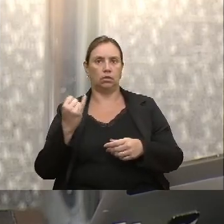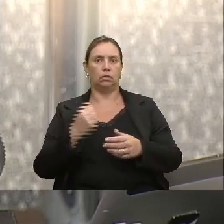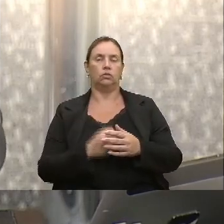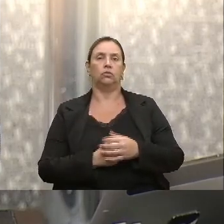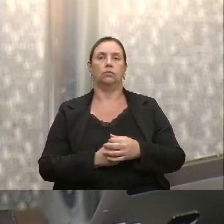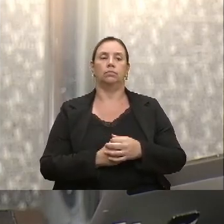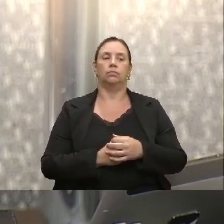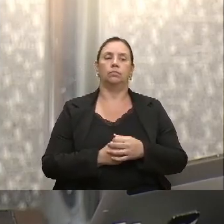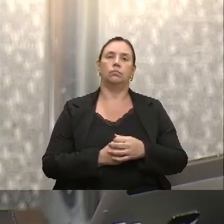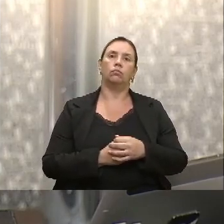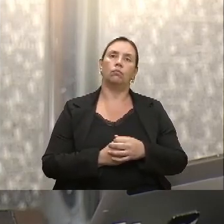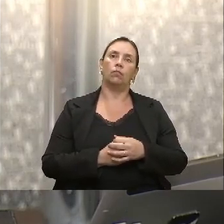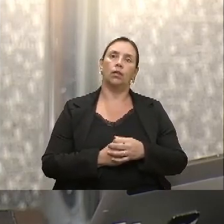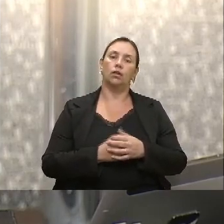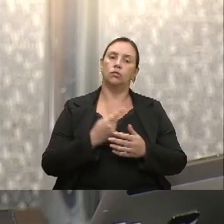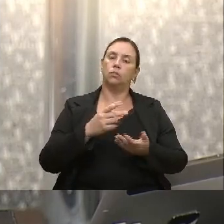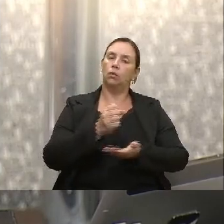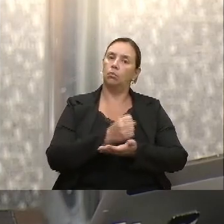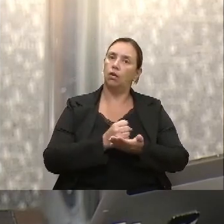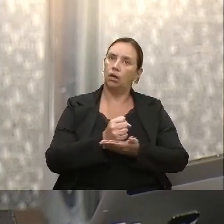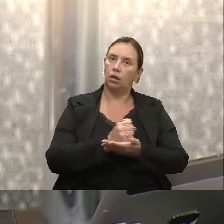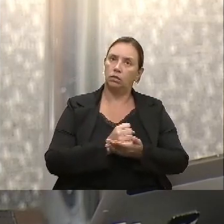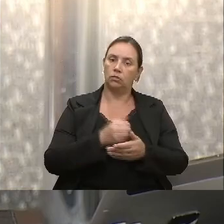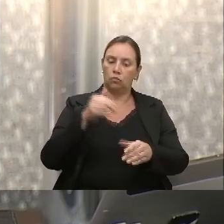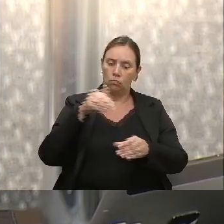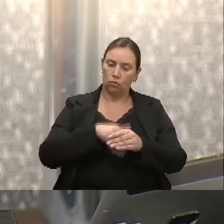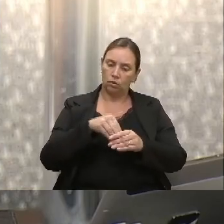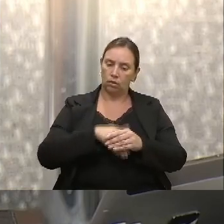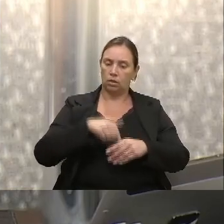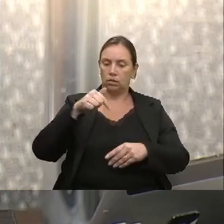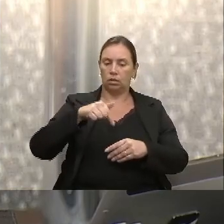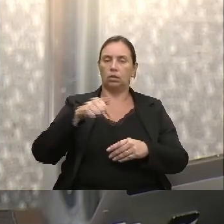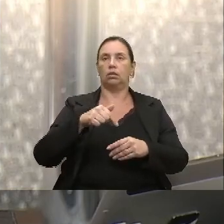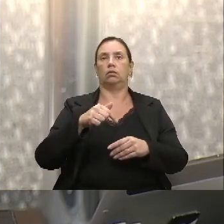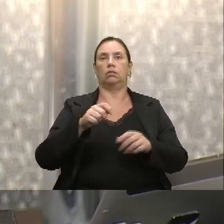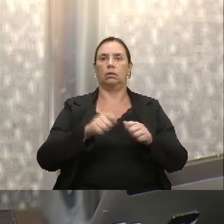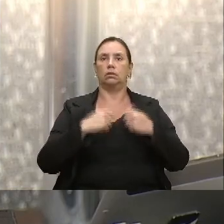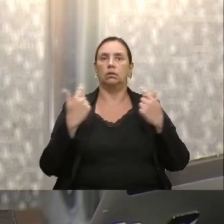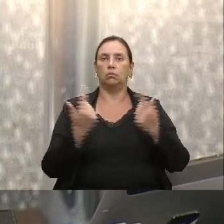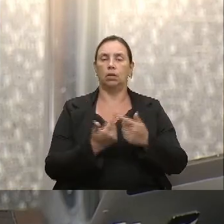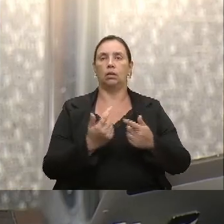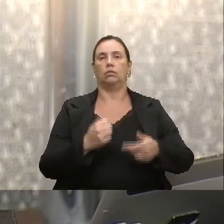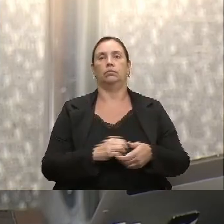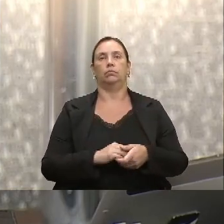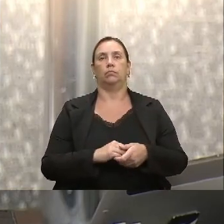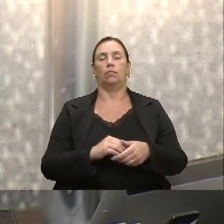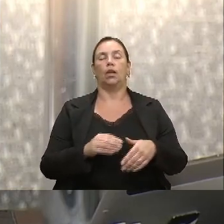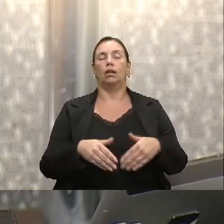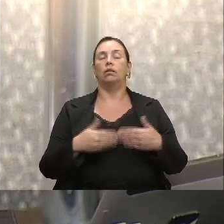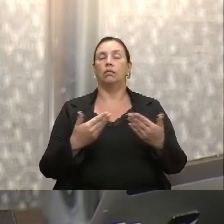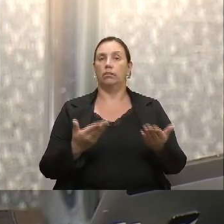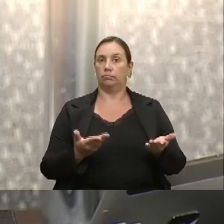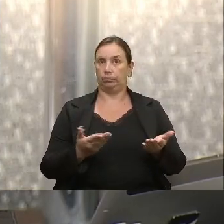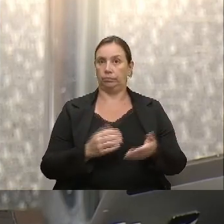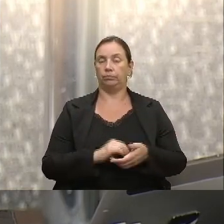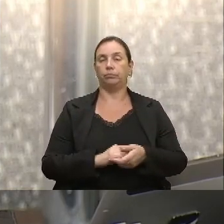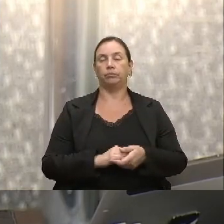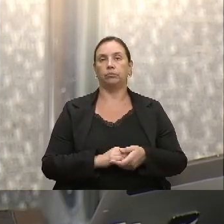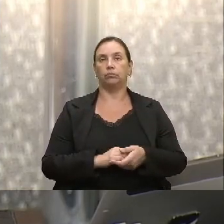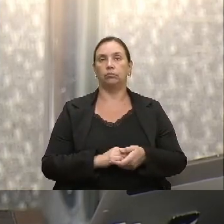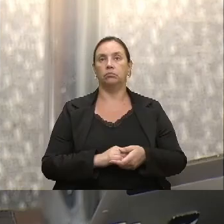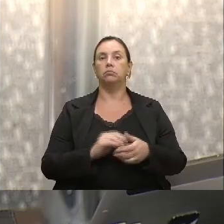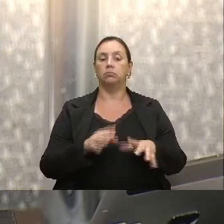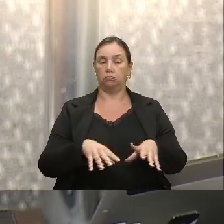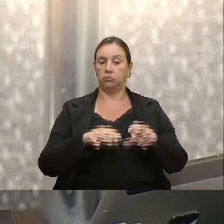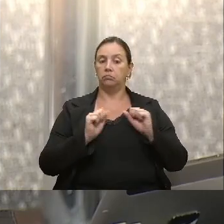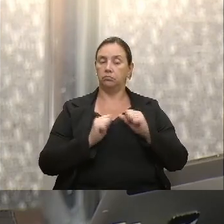que a sua base votasse aqui na Assembleia Legislativa do Estado. Pois bem, aderiu